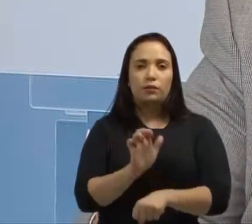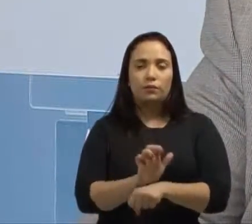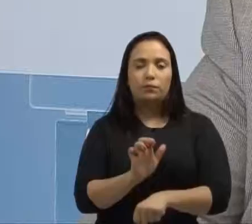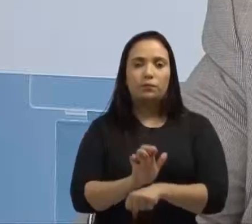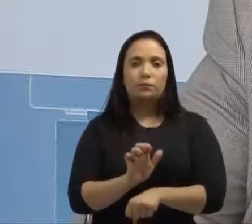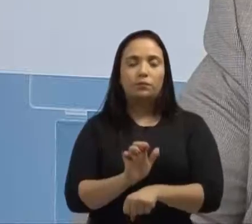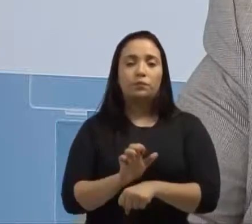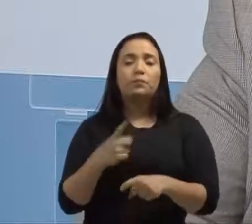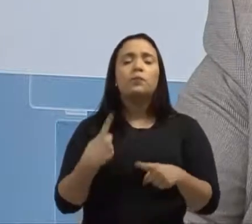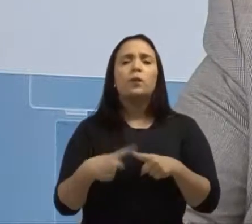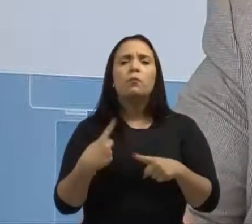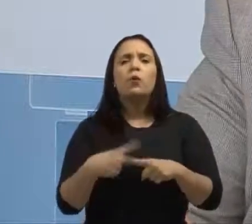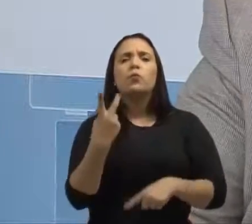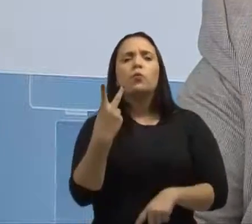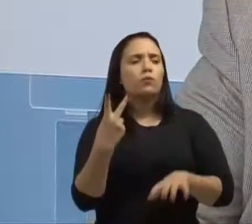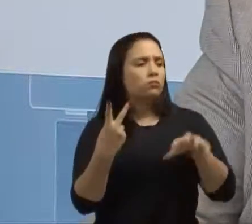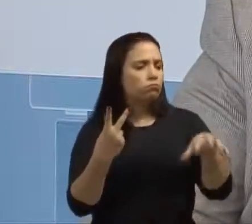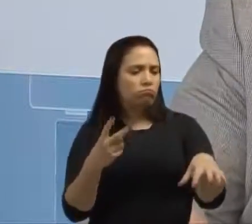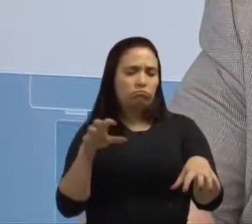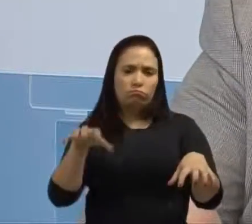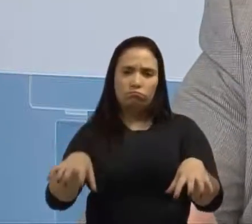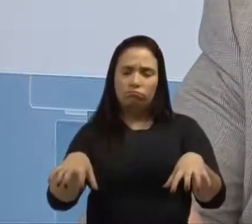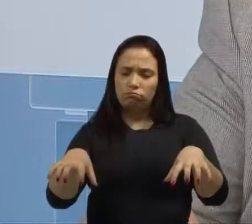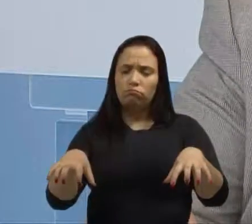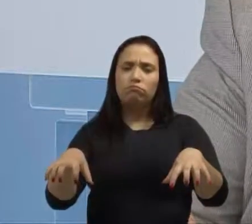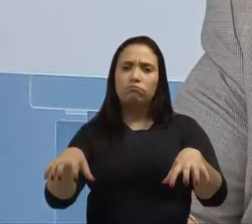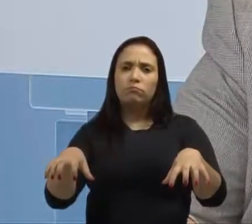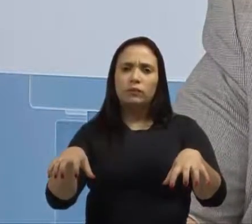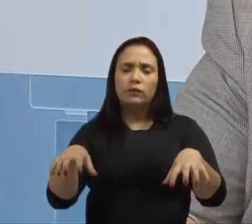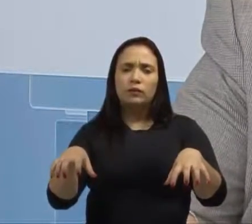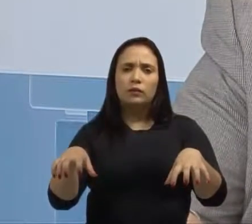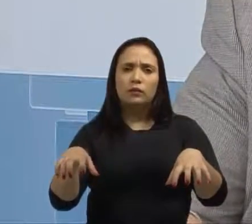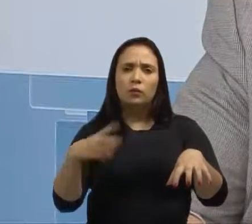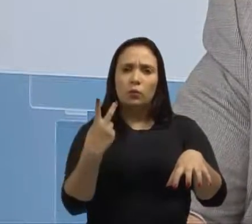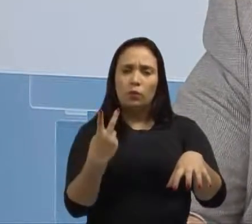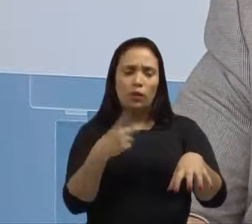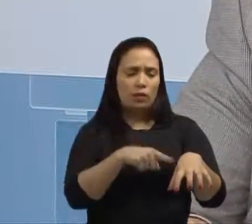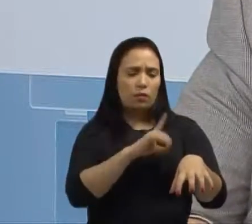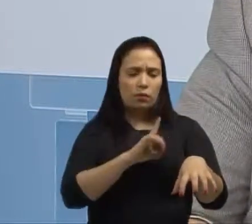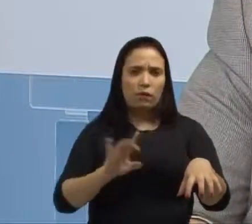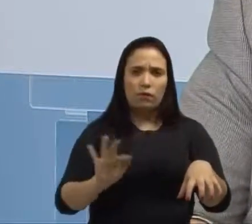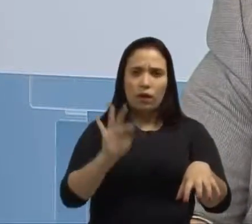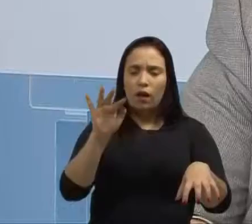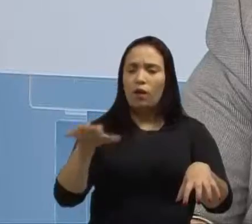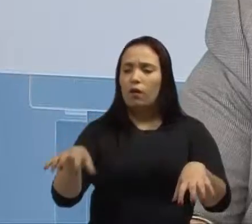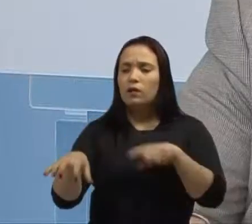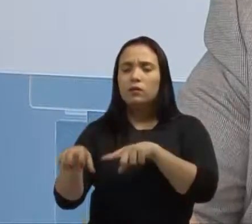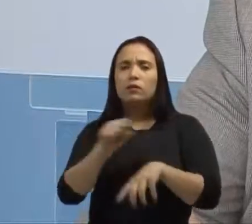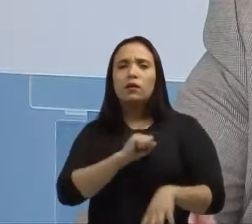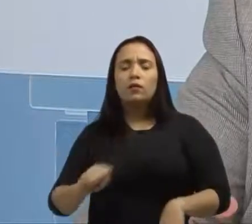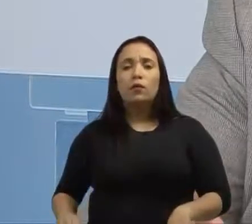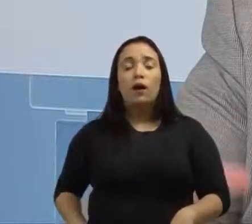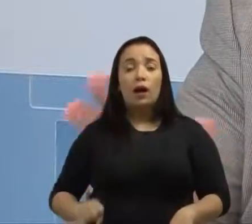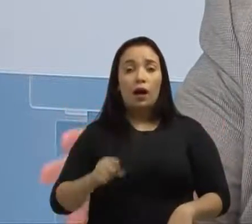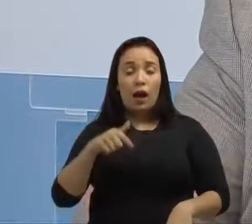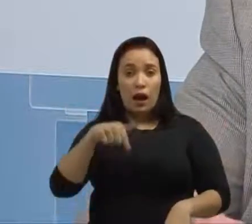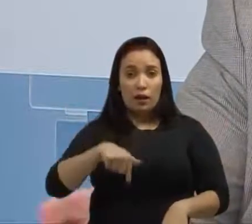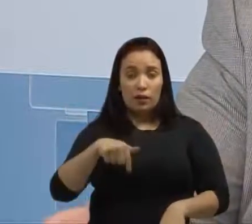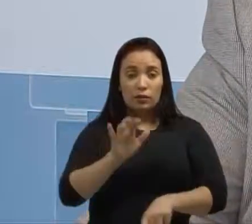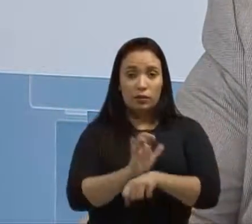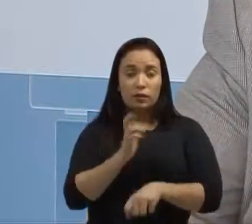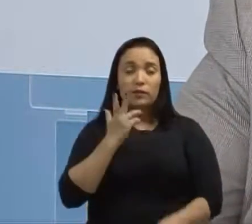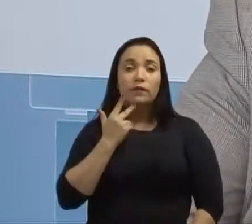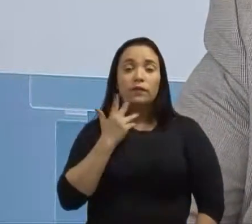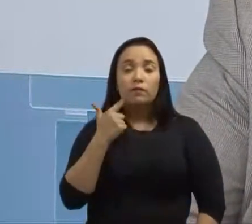os estados. Por que isso? Porque, você já pensou, nós temos 22 deputados aqui. São Paulo tem 62. A gente